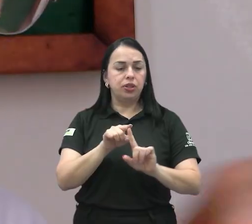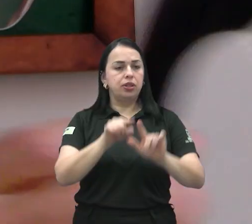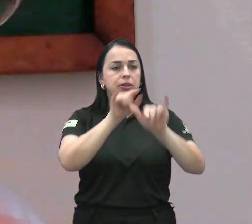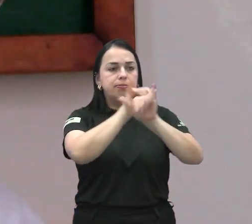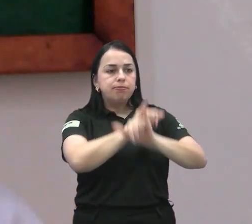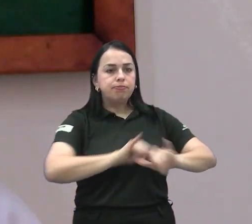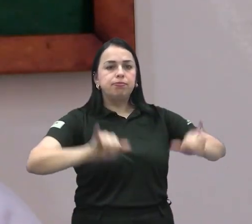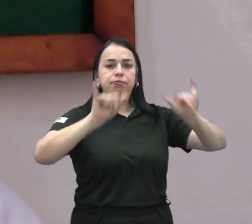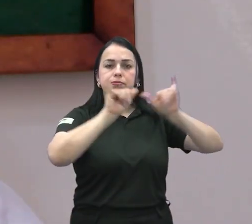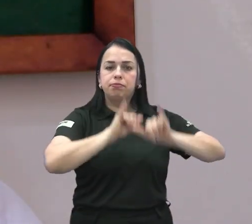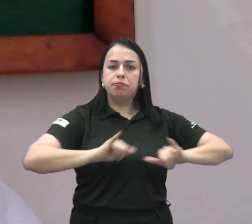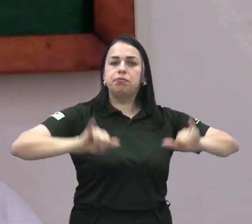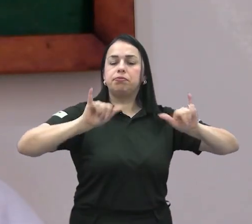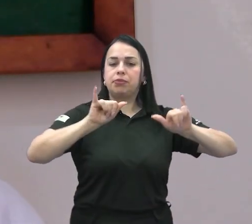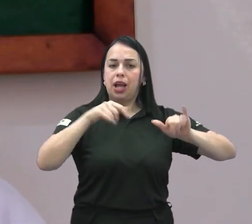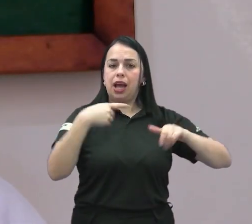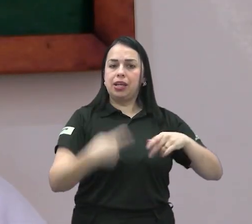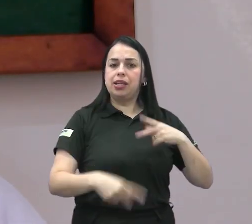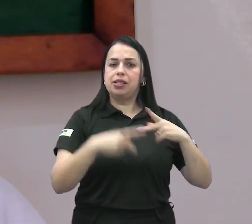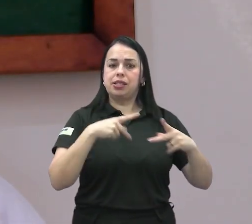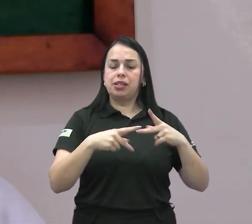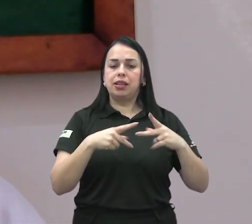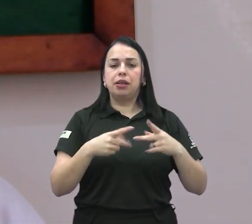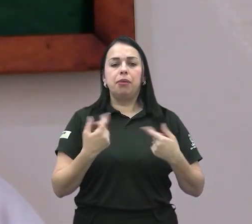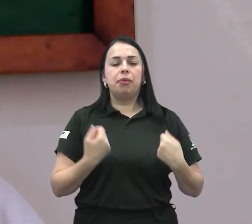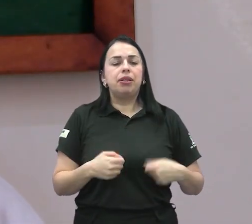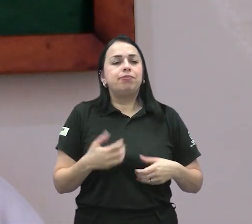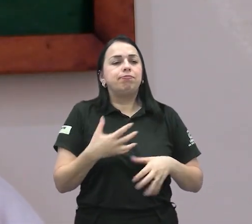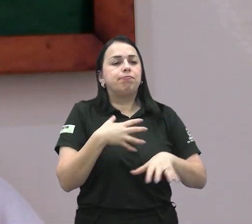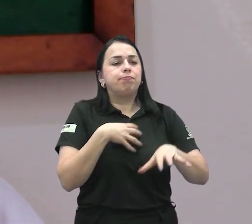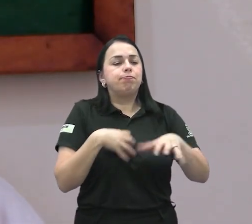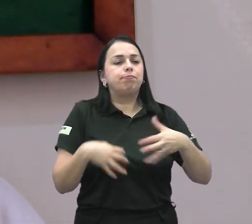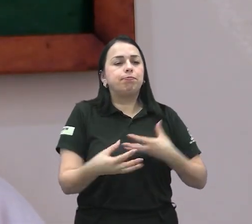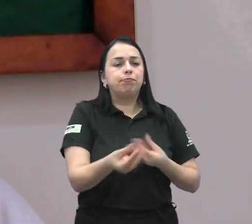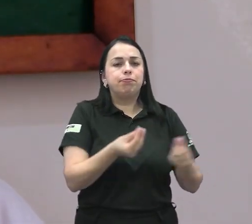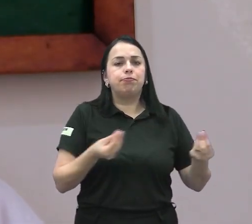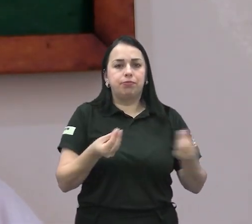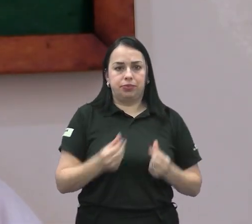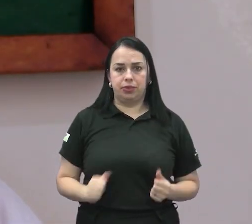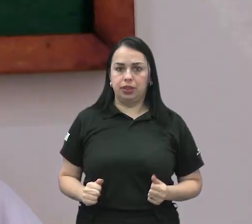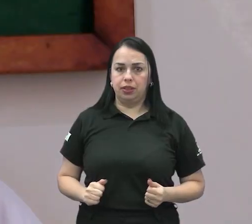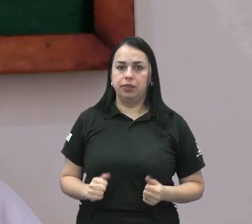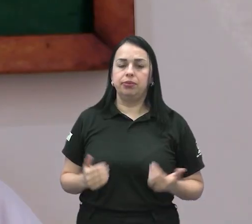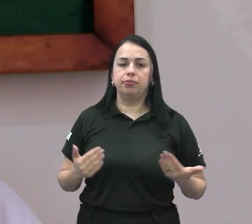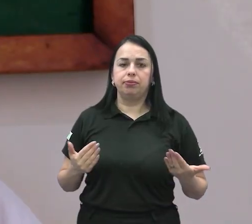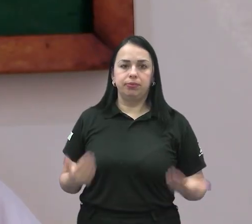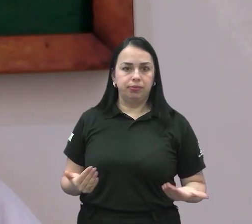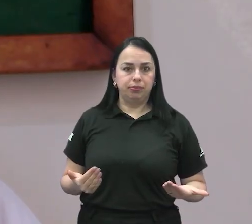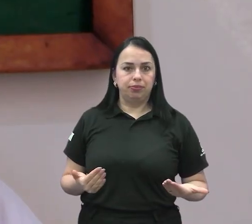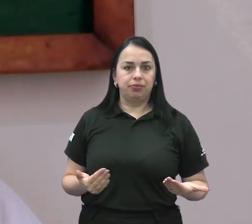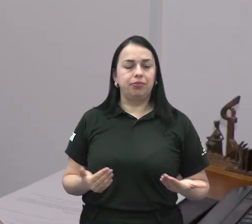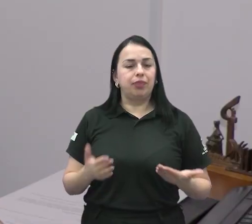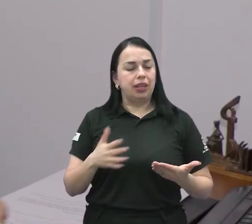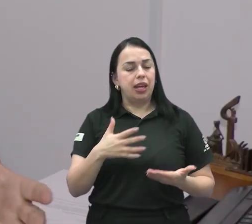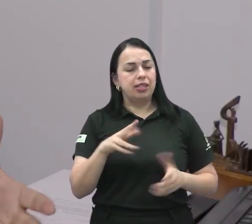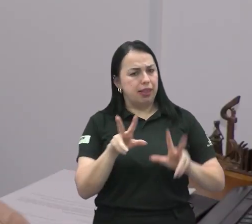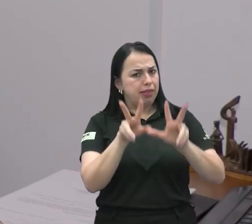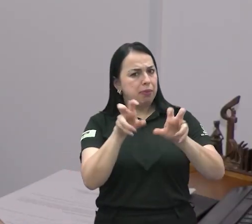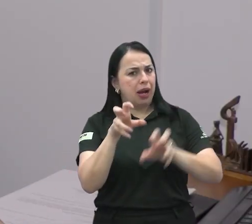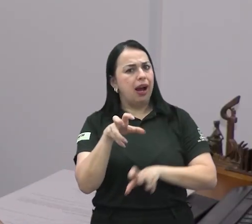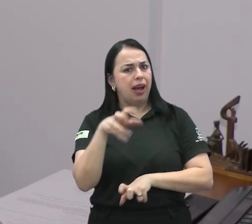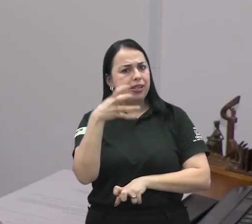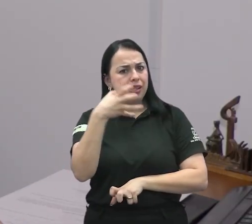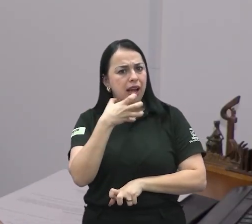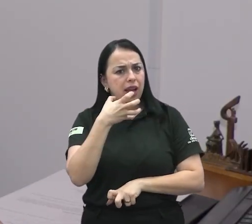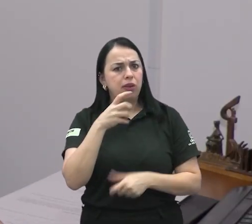assunto. A ideia é que campanhas institucionais do município tenham sensibilidade para tratar o tema. Toda essa